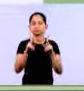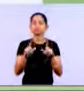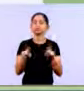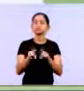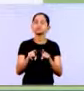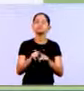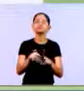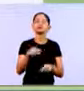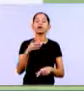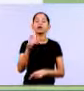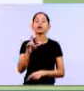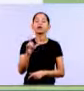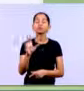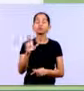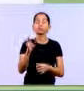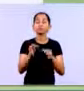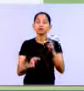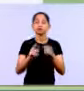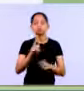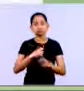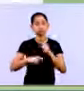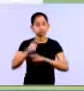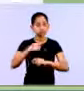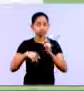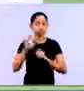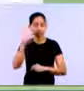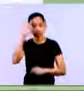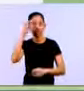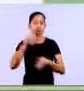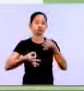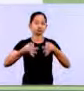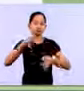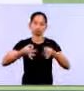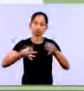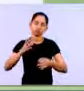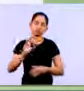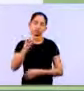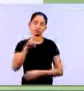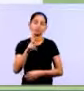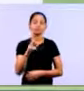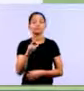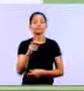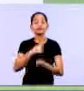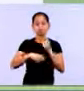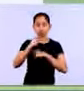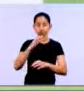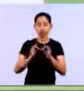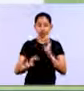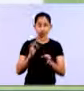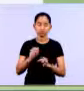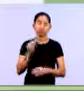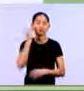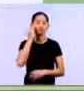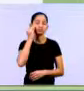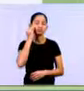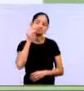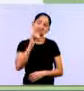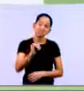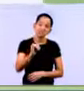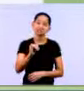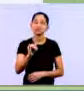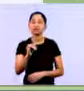consignação e a decisão administrativa ou judicial. No caso da decisão administrativa ou judicial, vai depender se